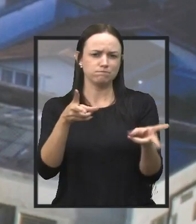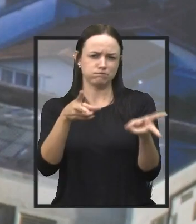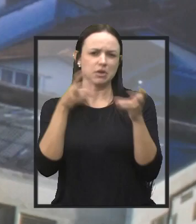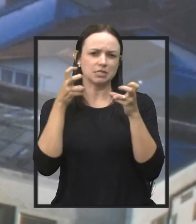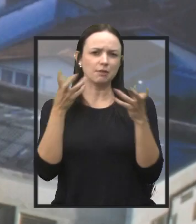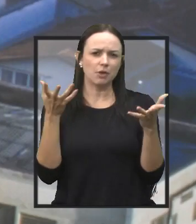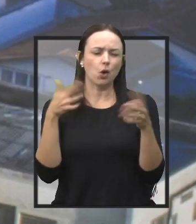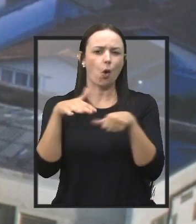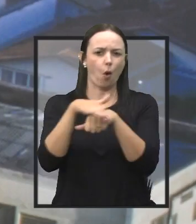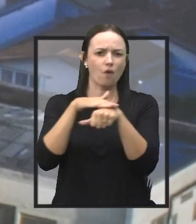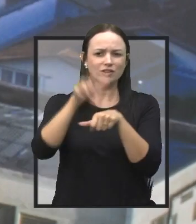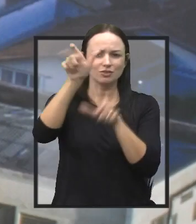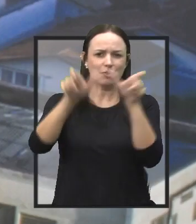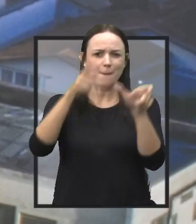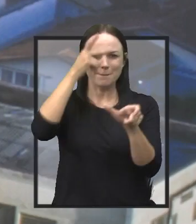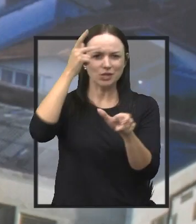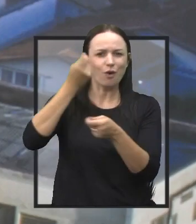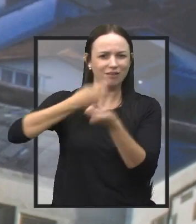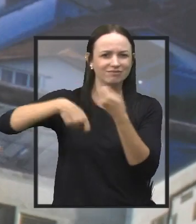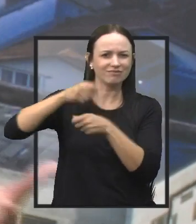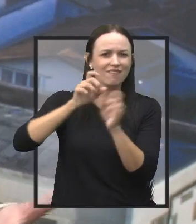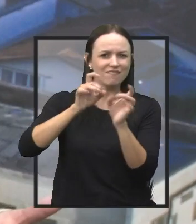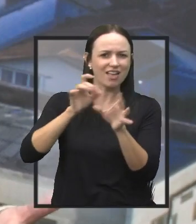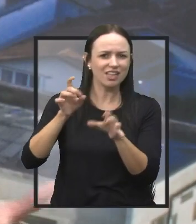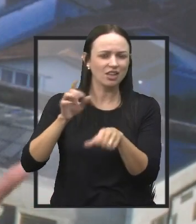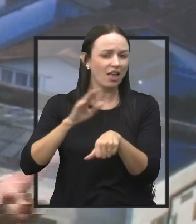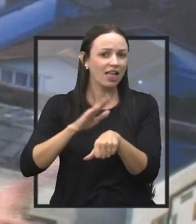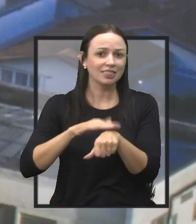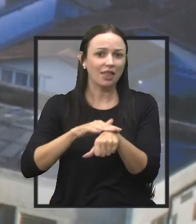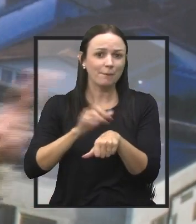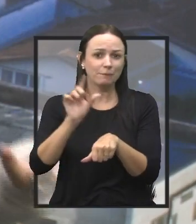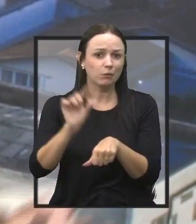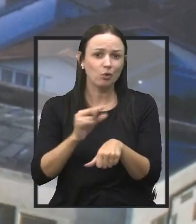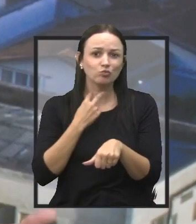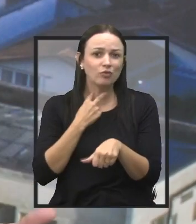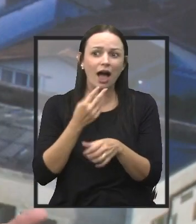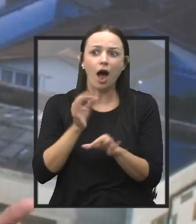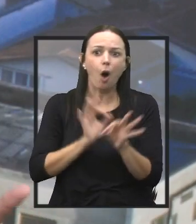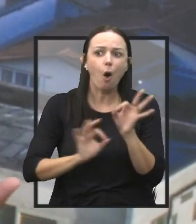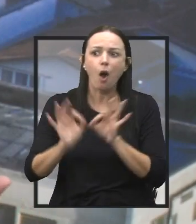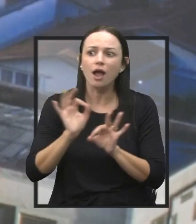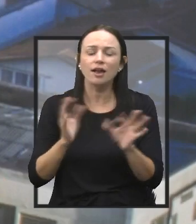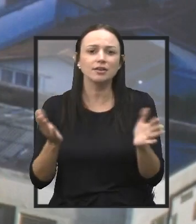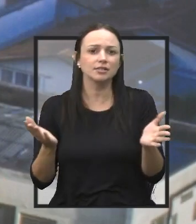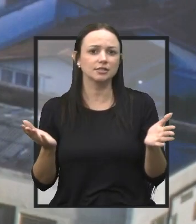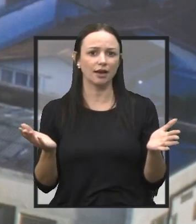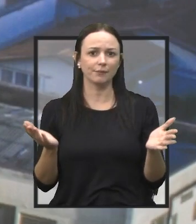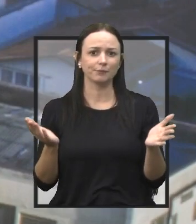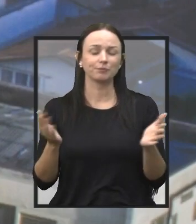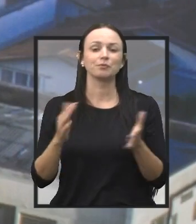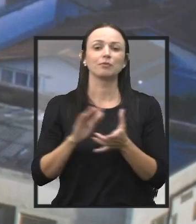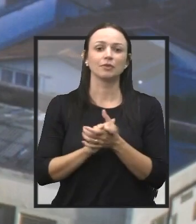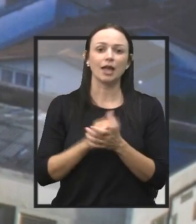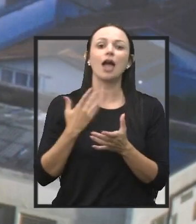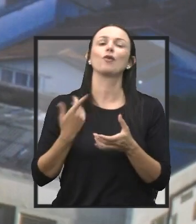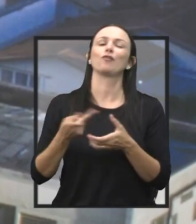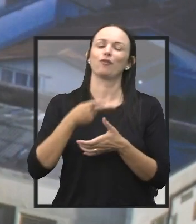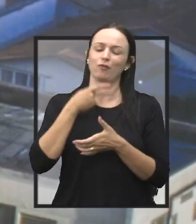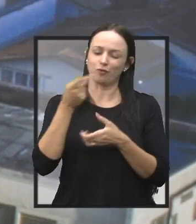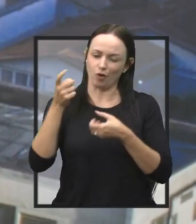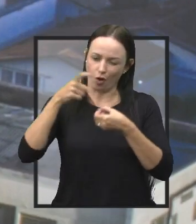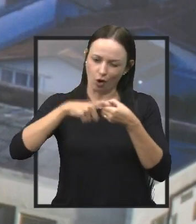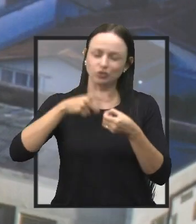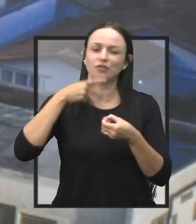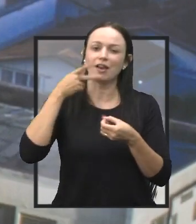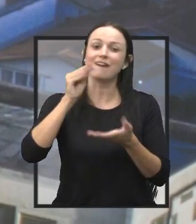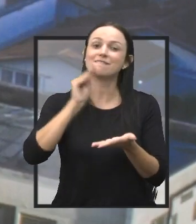conversando com os comerciantes, que não é o tempo suficiente que eles têm para se organizar. E aí eu volto a falar do planejamento,